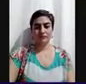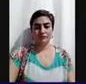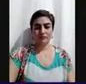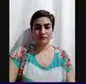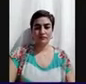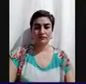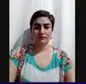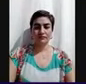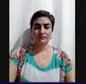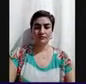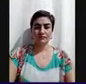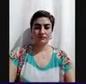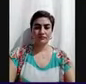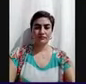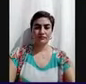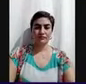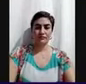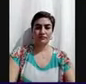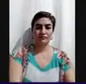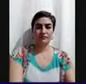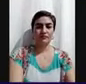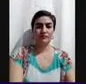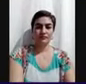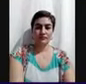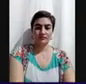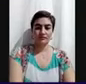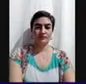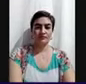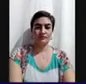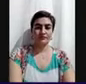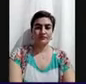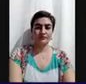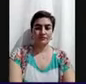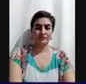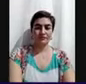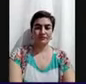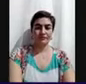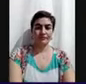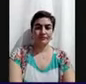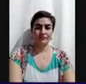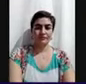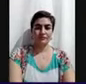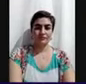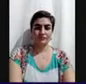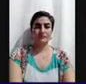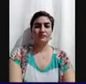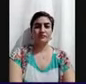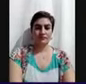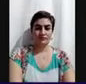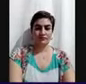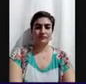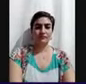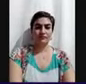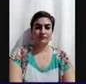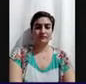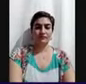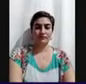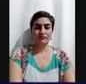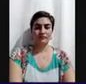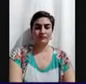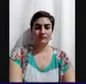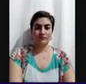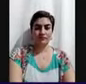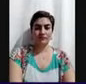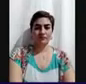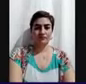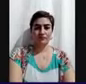espaço em matéria O que quer dizer olha só nós estamos aqui reunidos hoje virtualmente não é o quê que é a